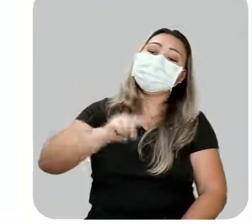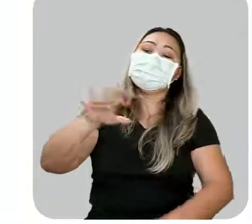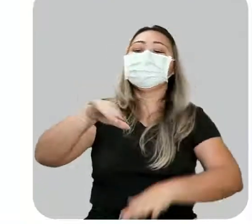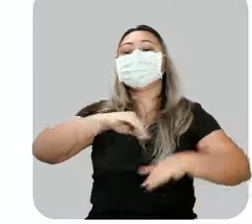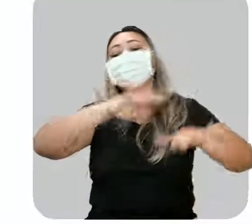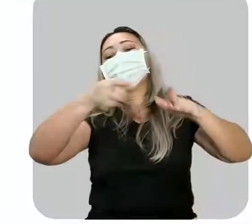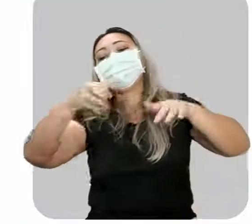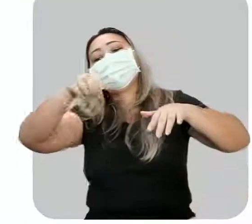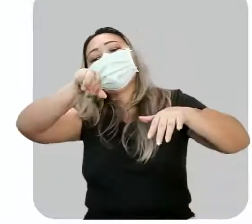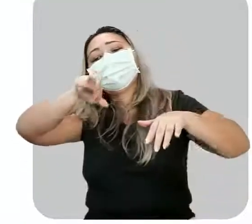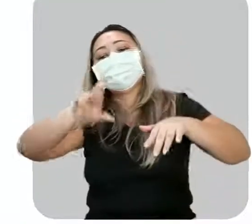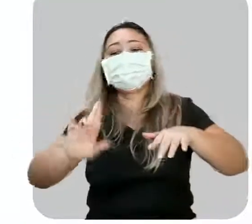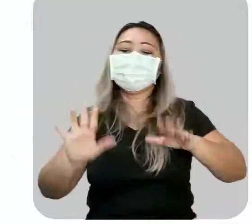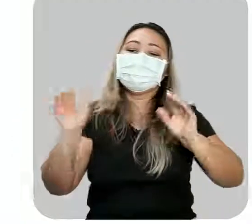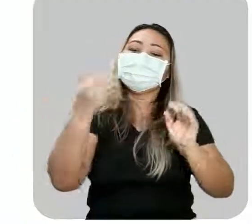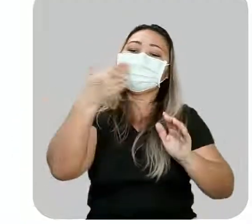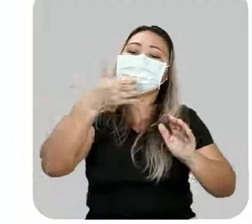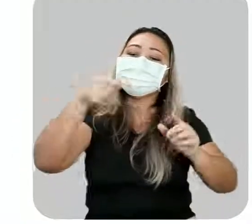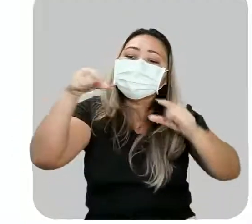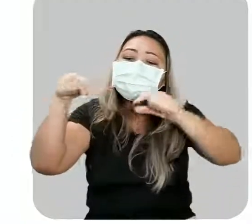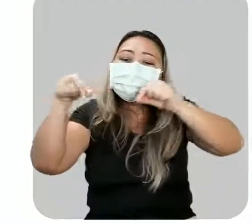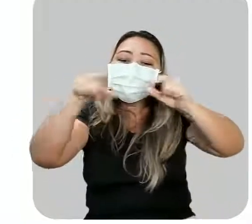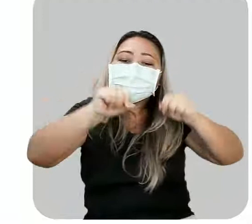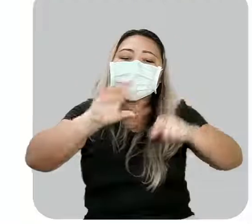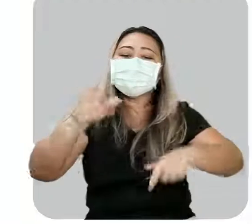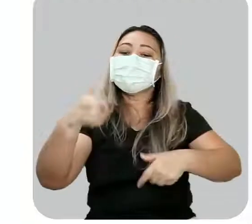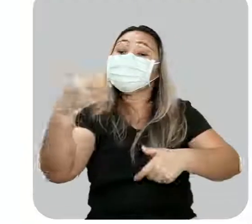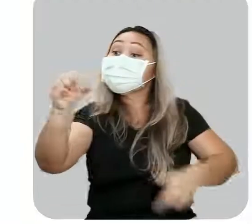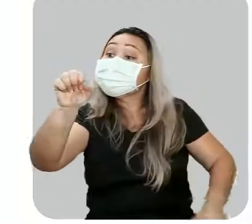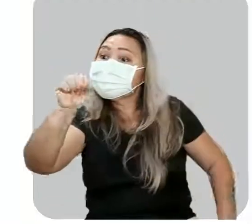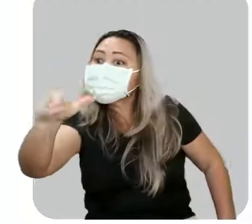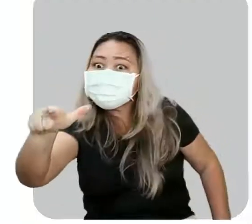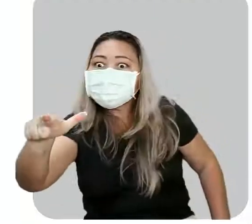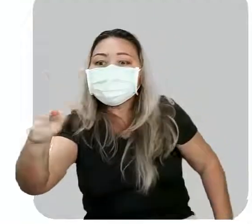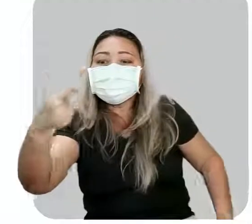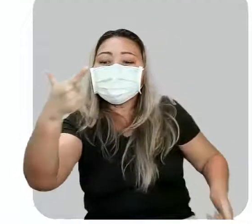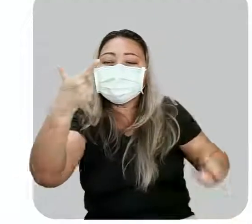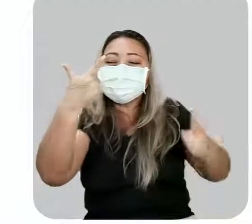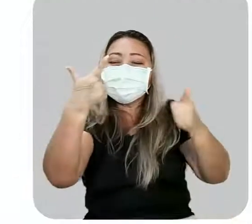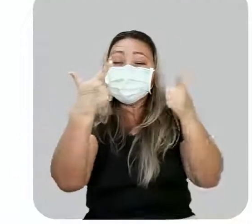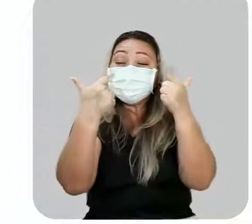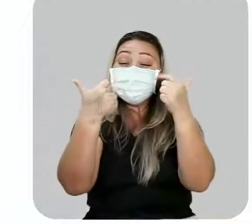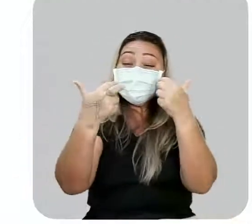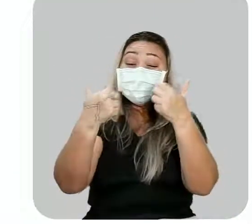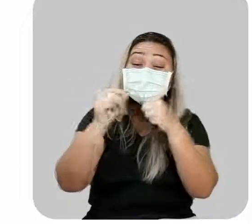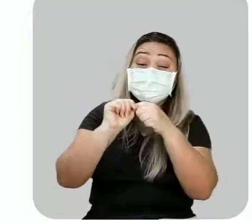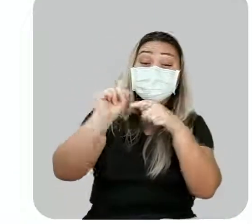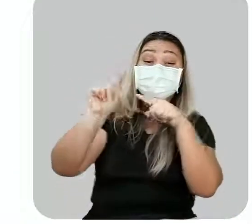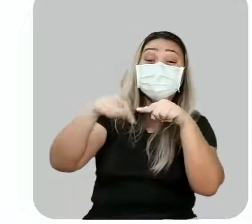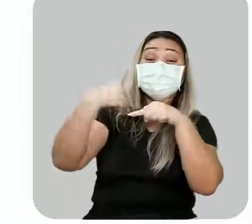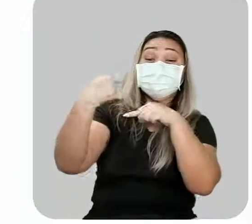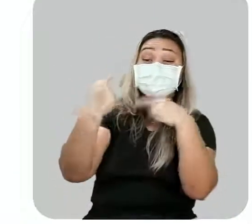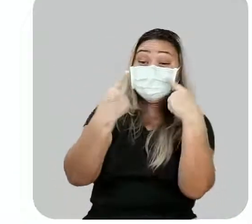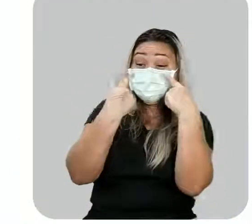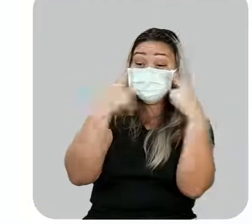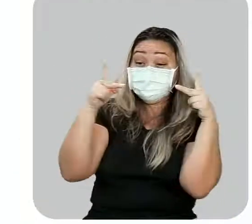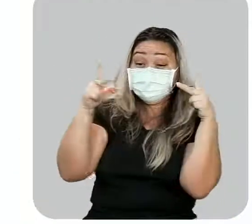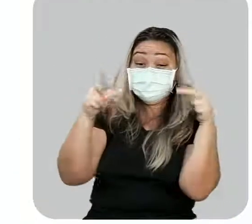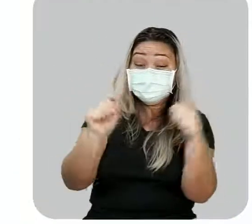Ó mar salgado. Quando do teu sal são lágrimas de Portugal. Na verdade, a